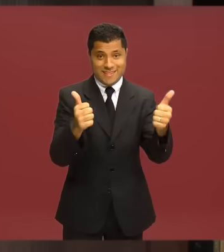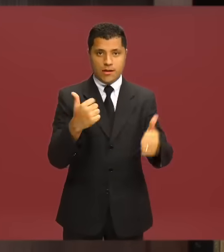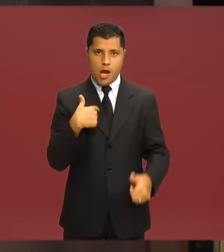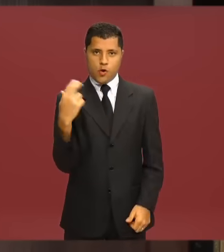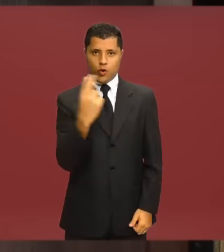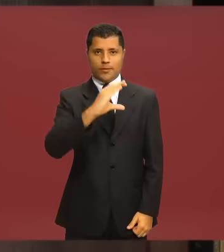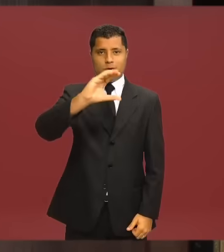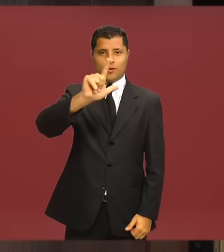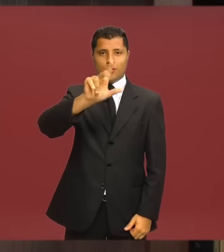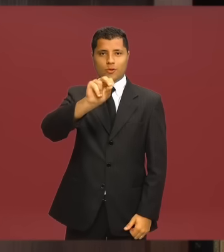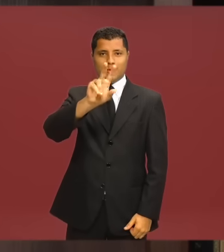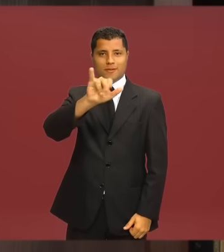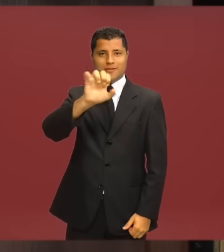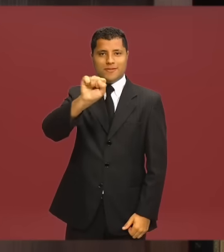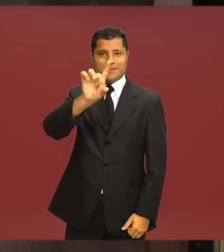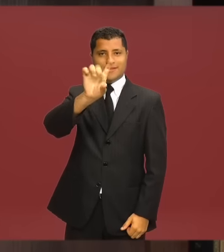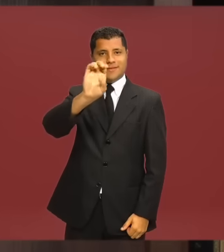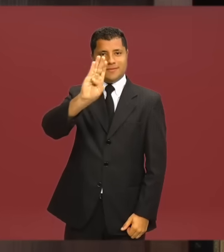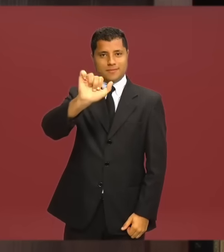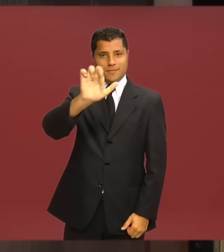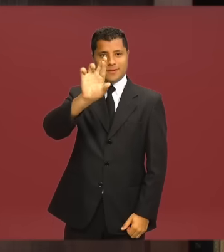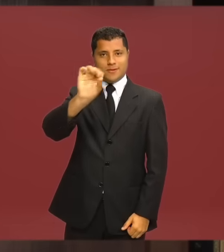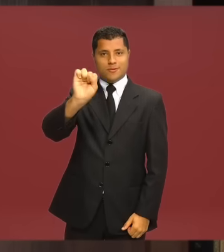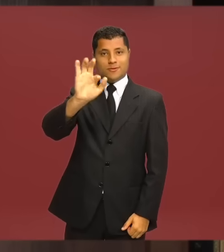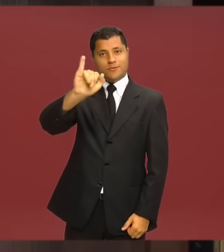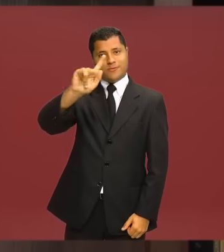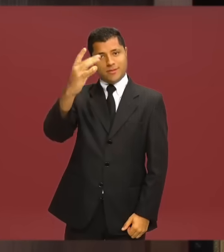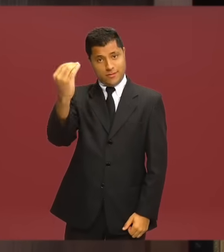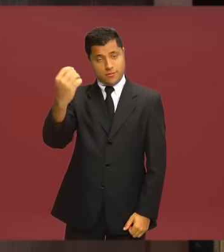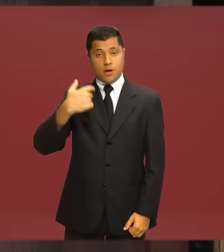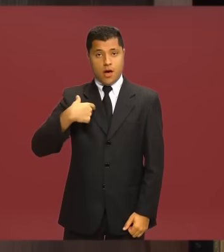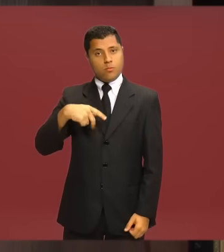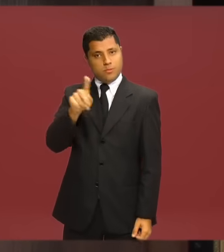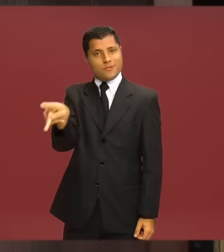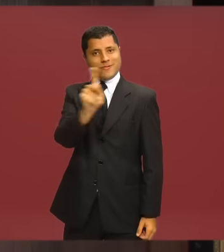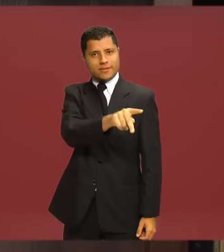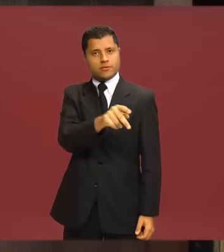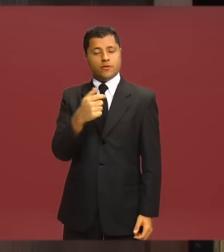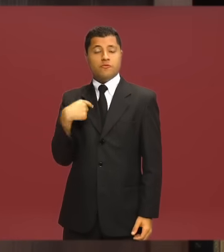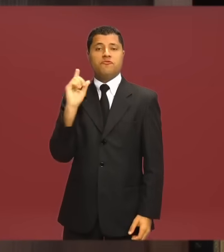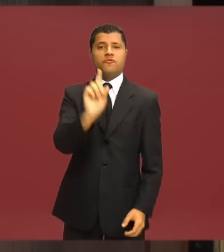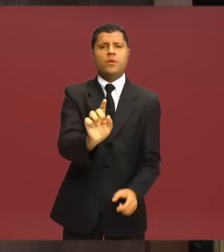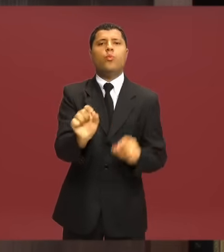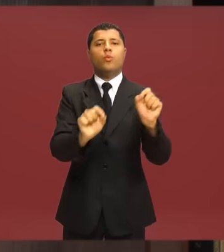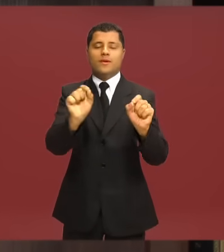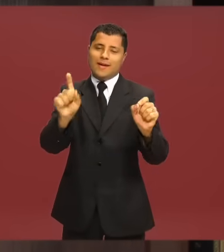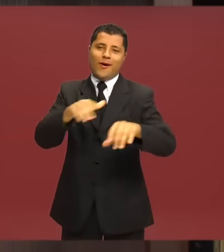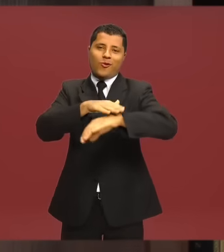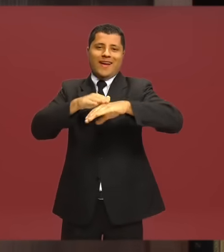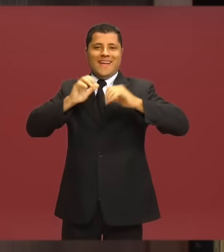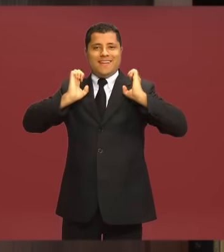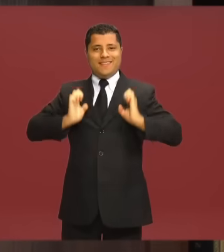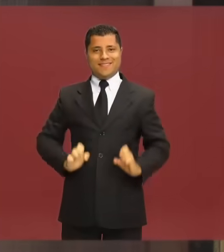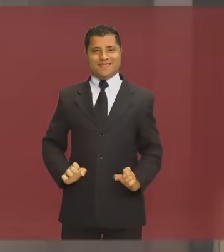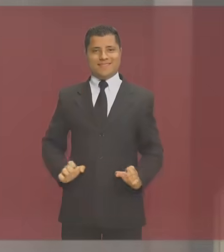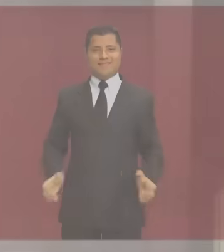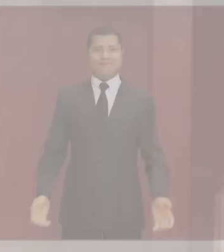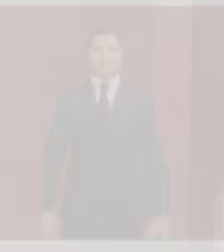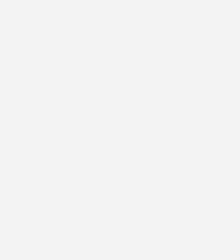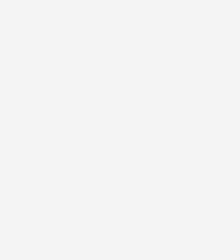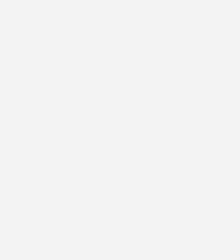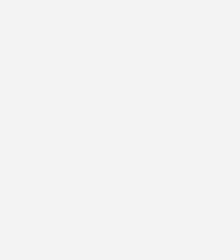Olá pessoal o meu nome é Cloves de Barros Filho e vim conversar com vocês um pouco sobre